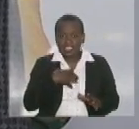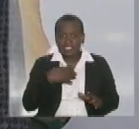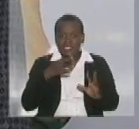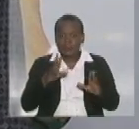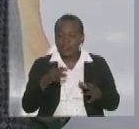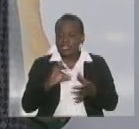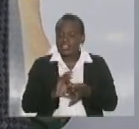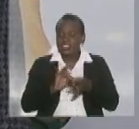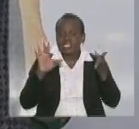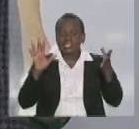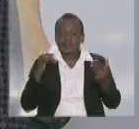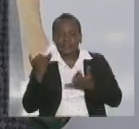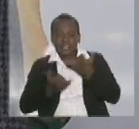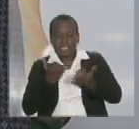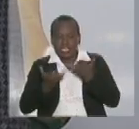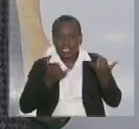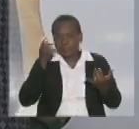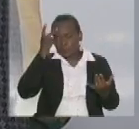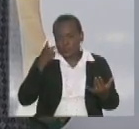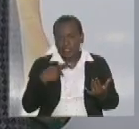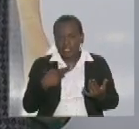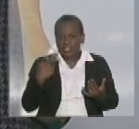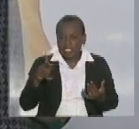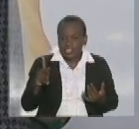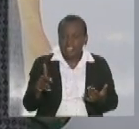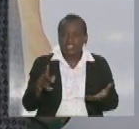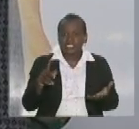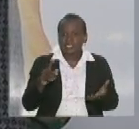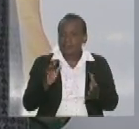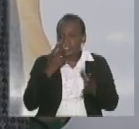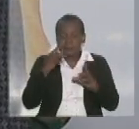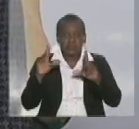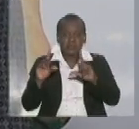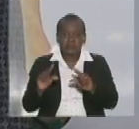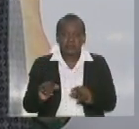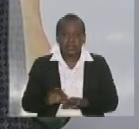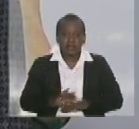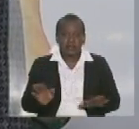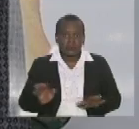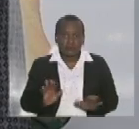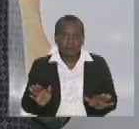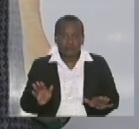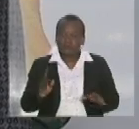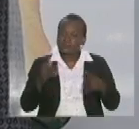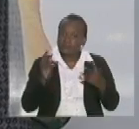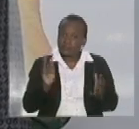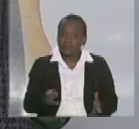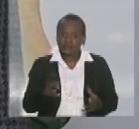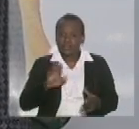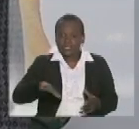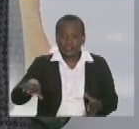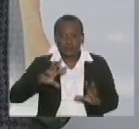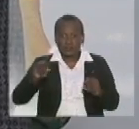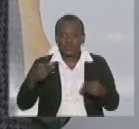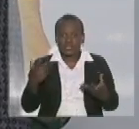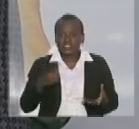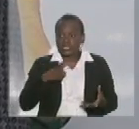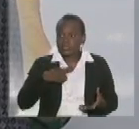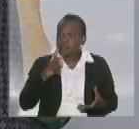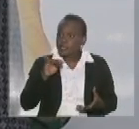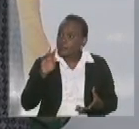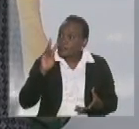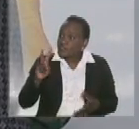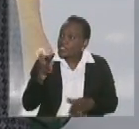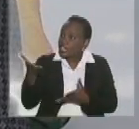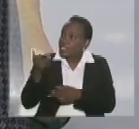lado maluquinho, esse lado solto, esse lado espontâneo, autêntico, como a Rob falou, que é o que exatamente a criança está buscando